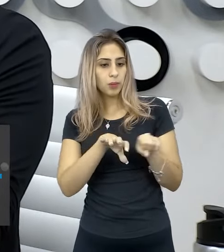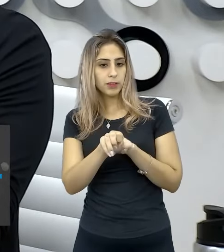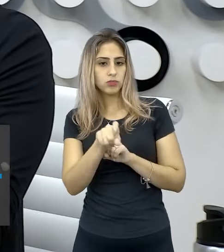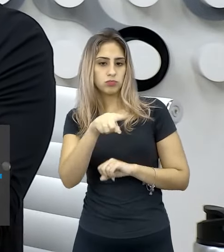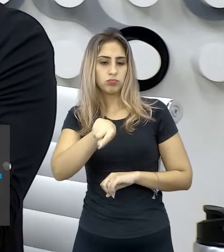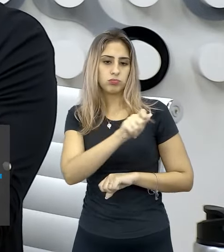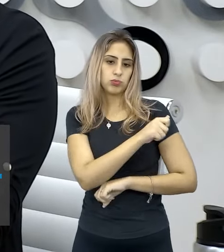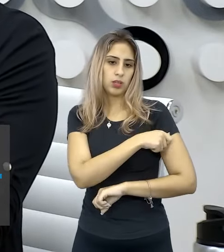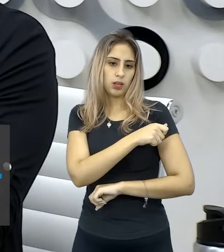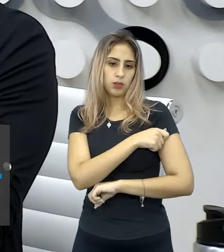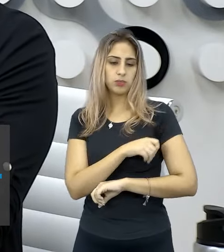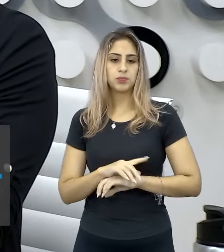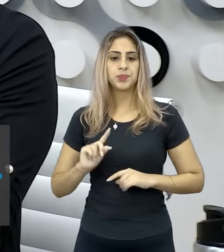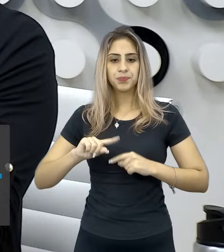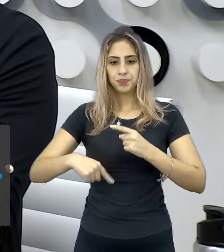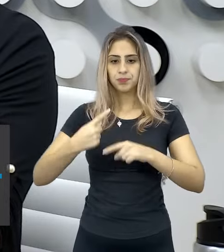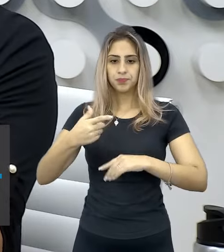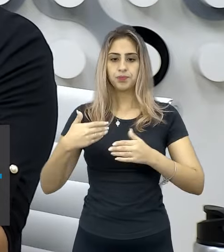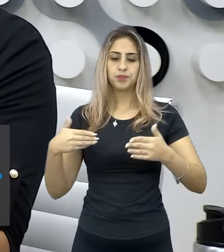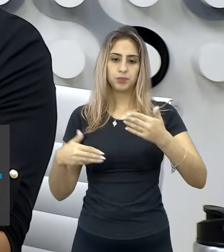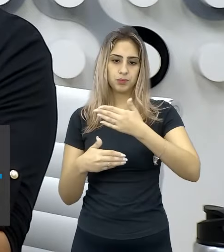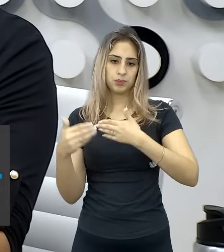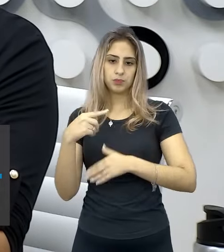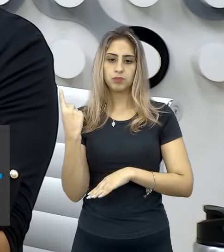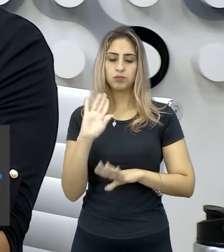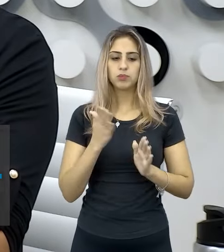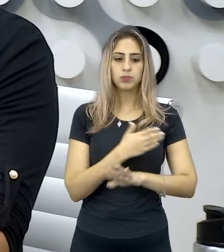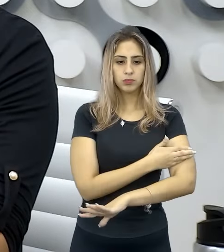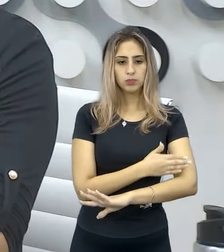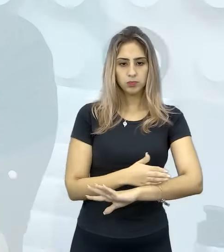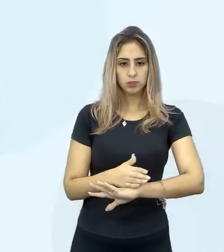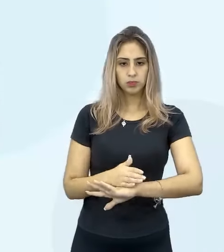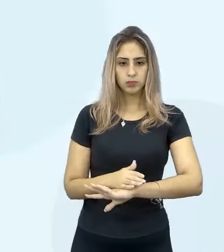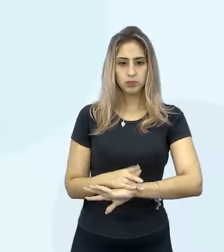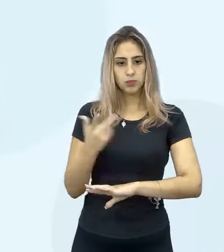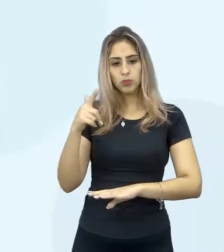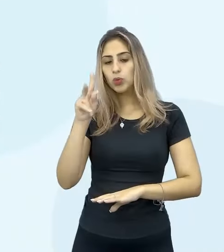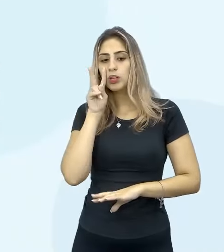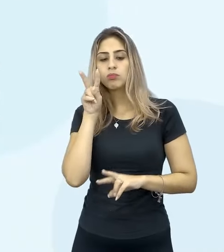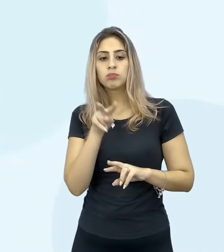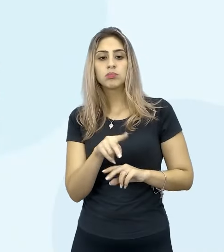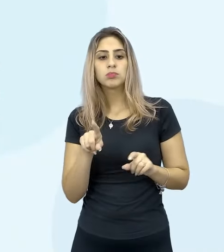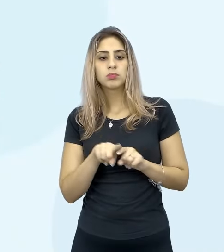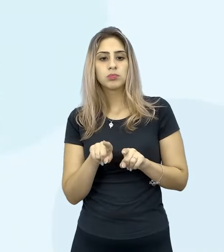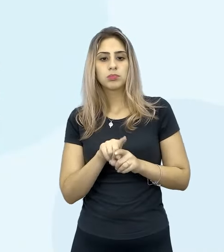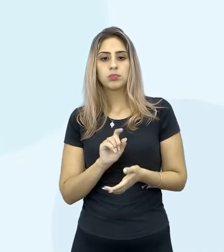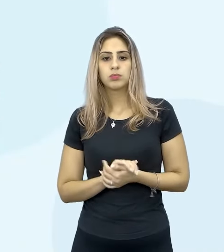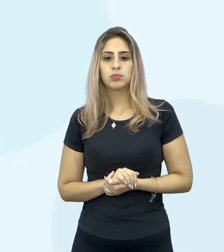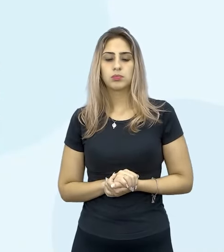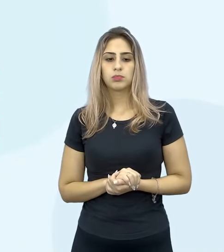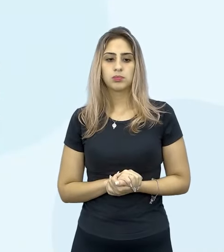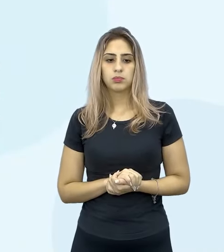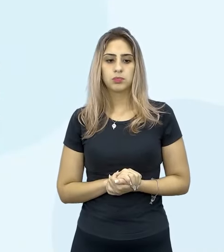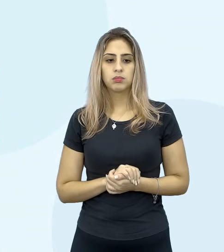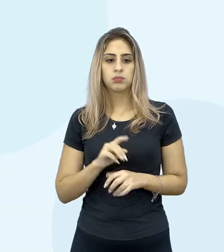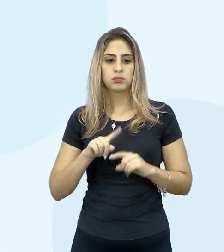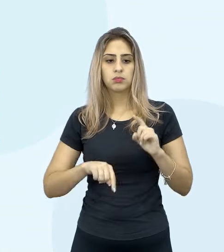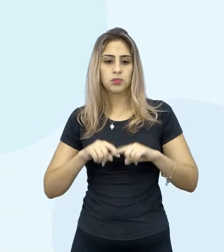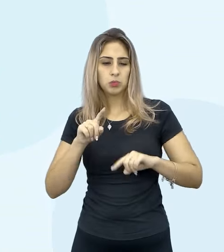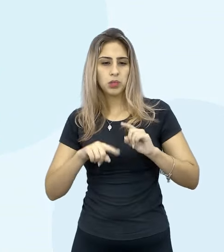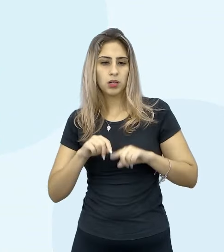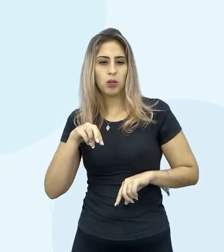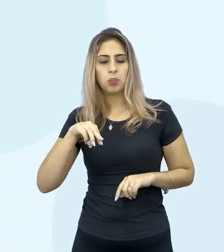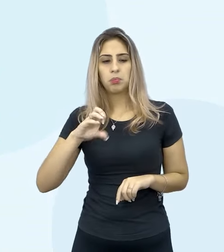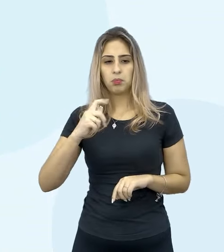estudantes. No próximo slide, a gente já vai começar a mostrar uma outra visão, né, Vivi, do material mapa,